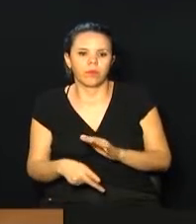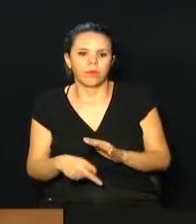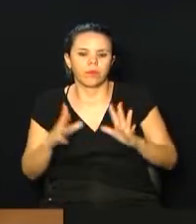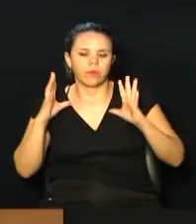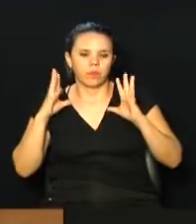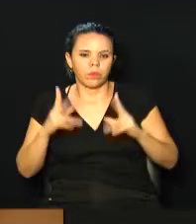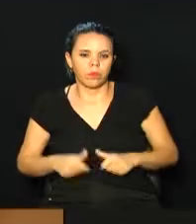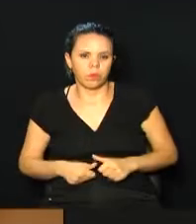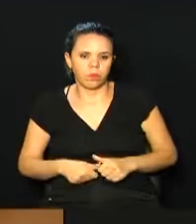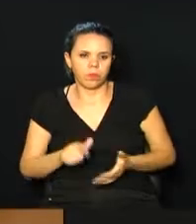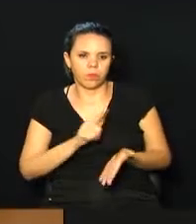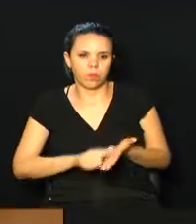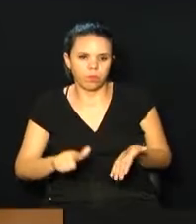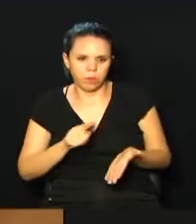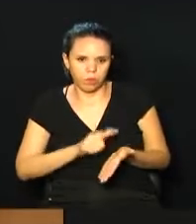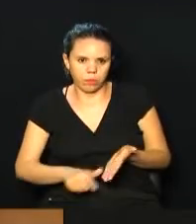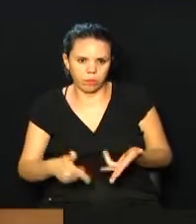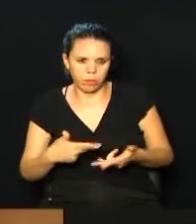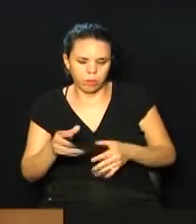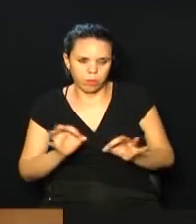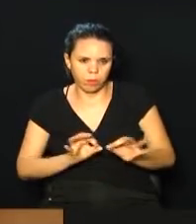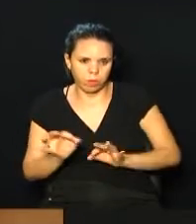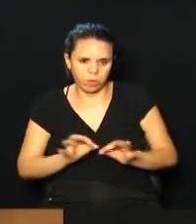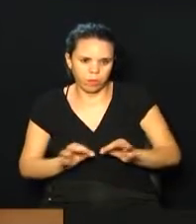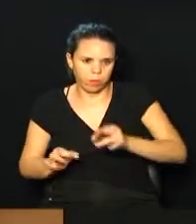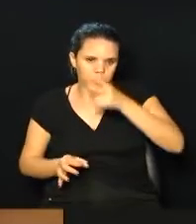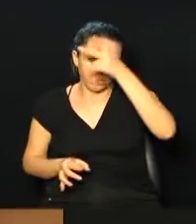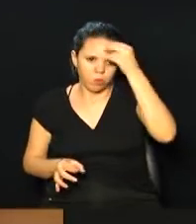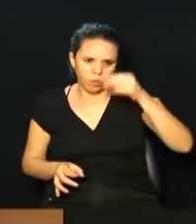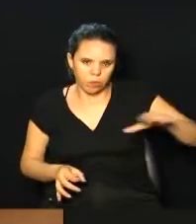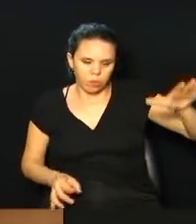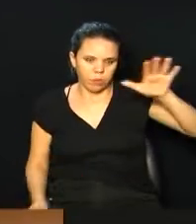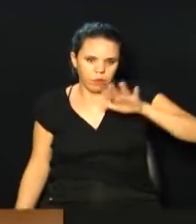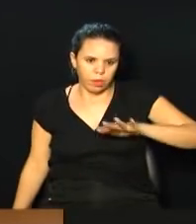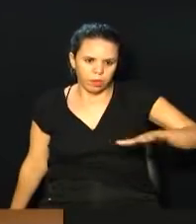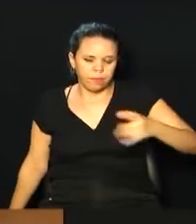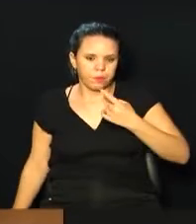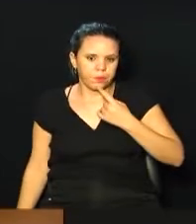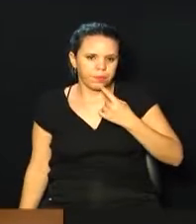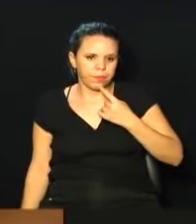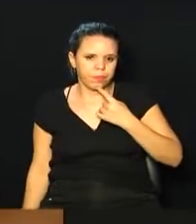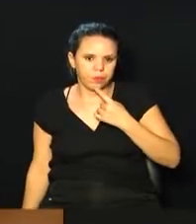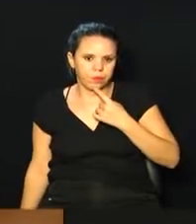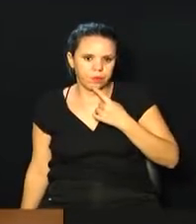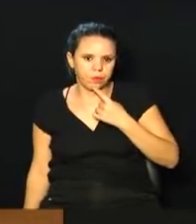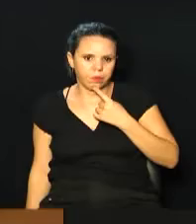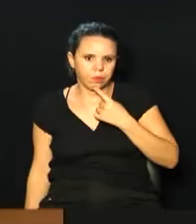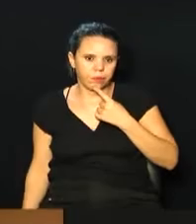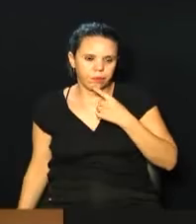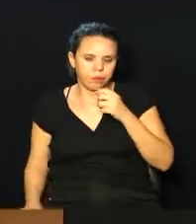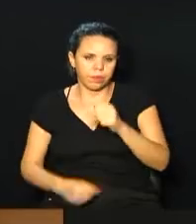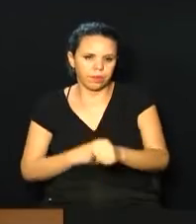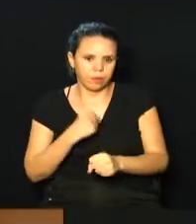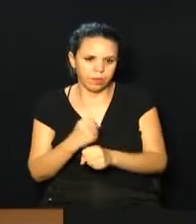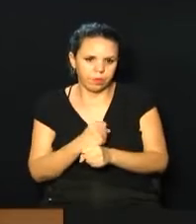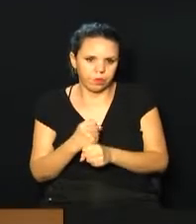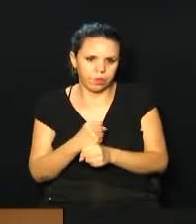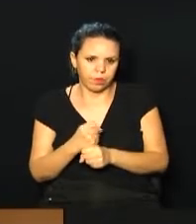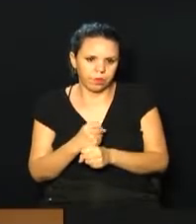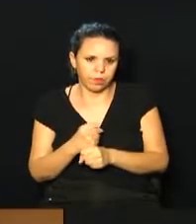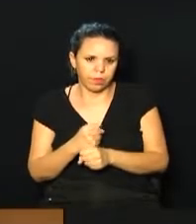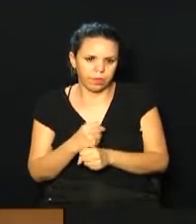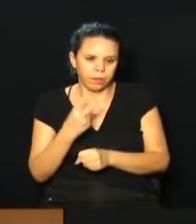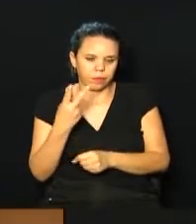limpos, desassoreados pela Prefeitura de Campinas todos os anos, e